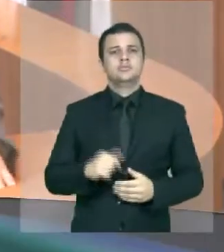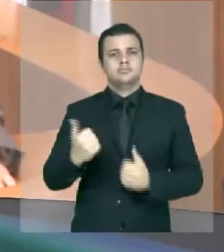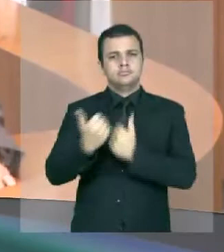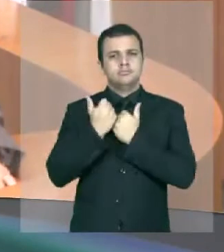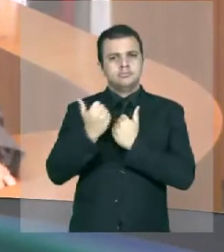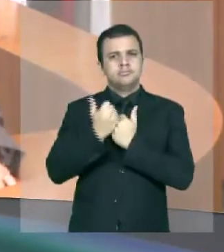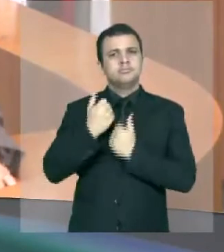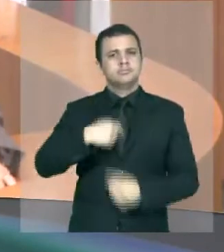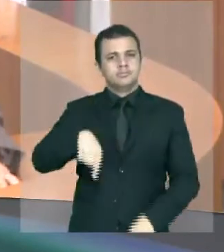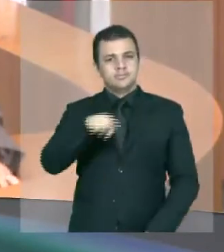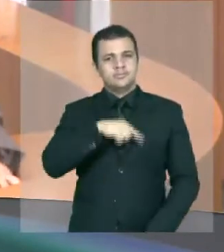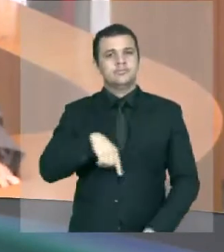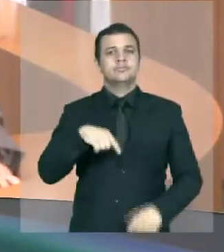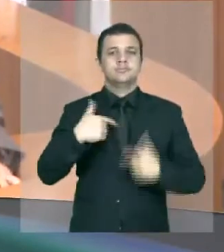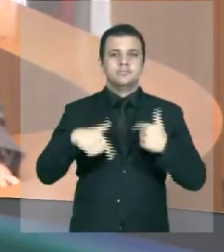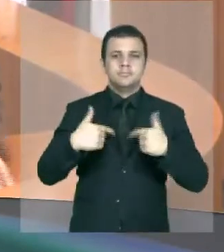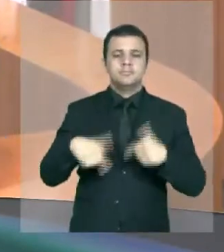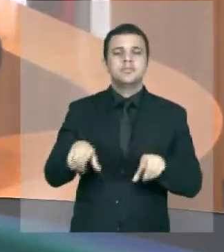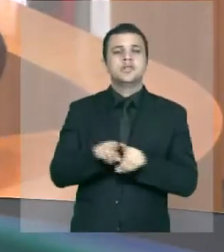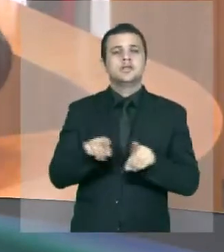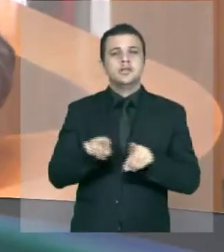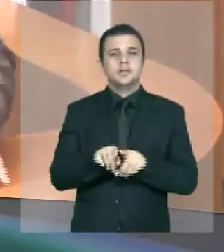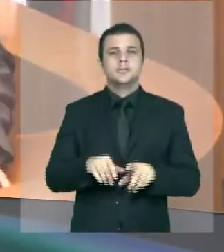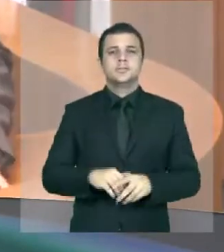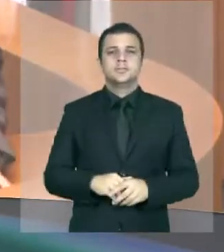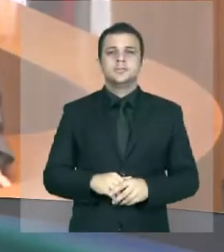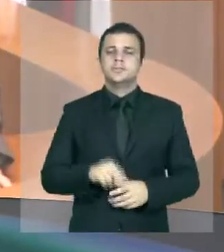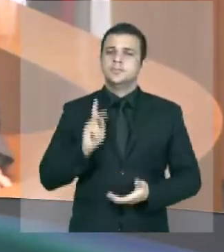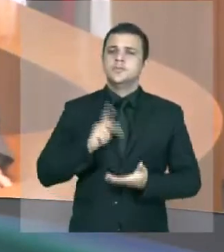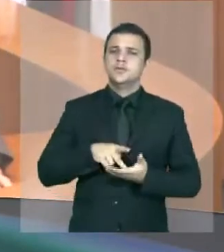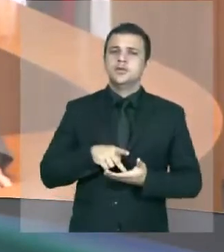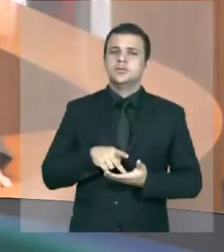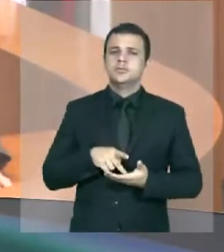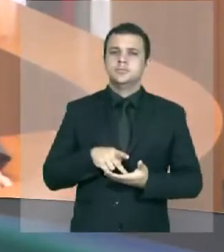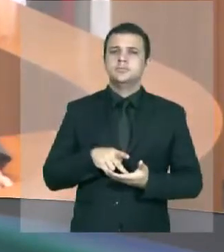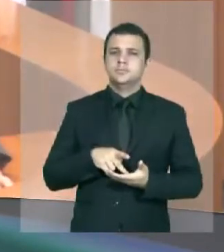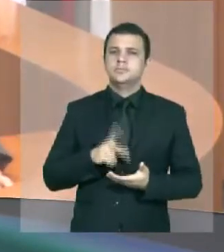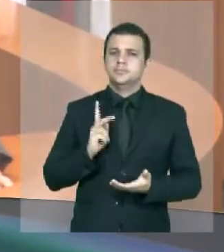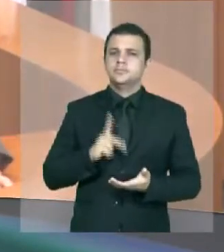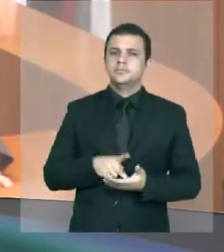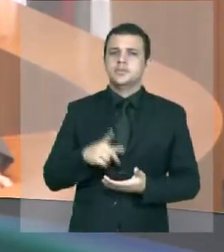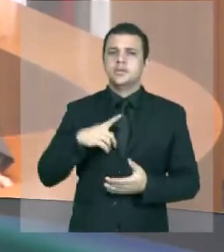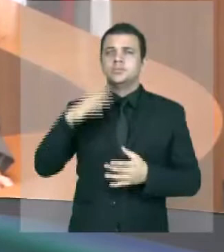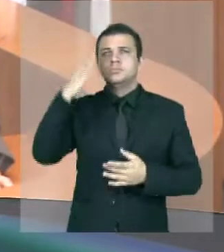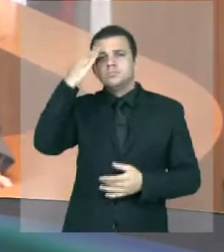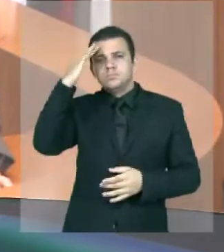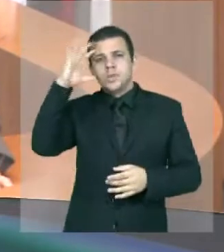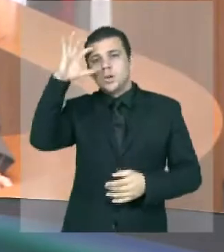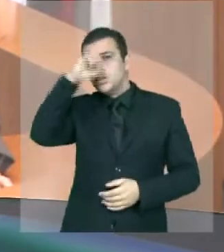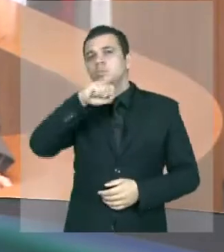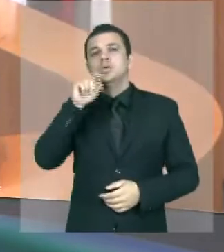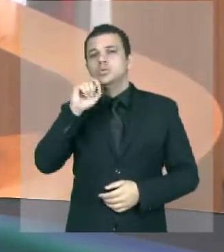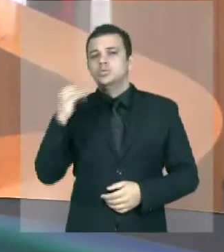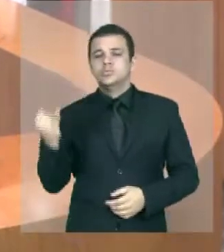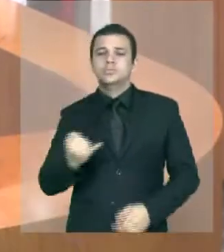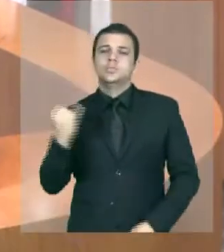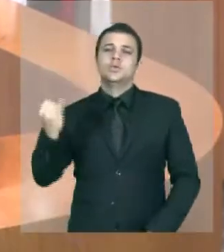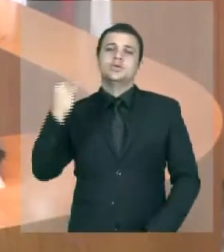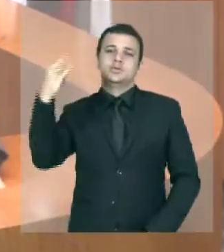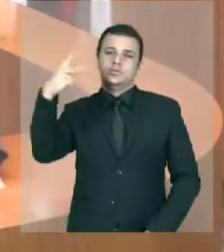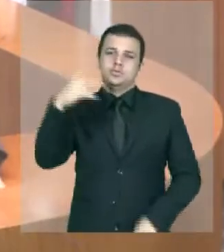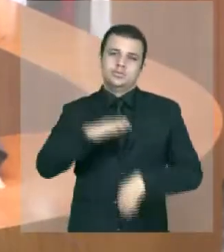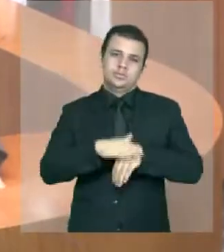né, com seus trabalhos e realmente nessa compreensão do que é importante o trabalho que vossas